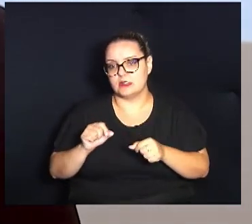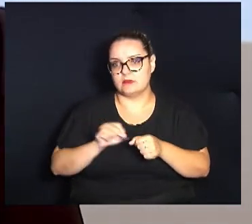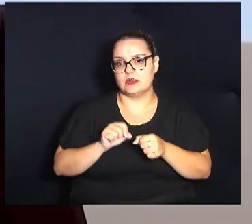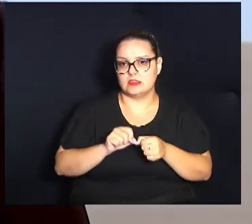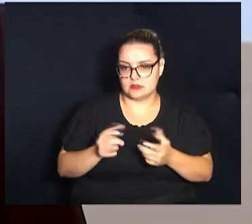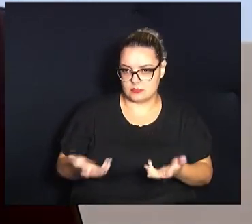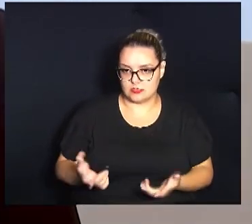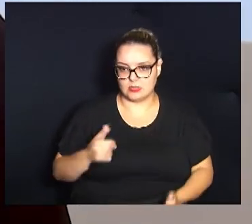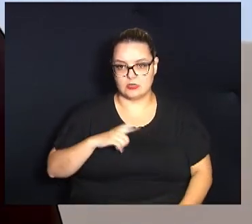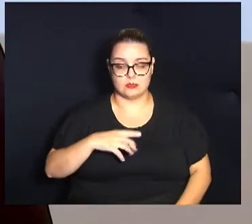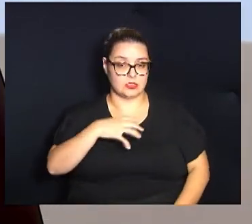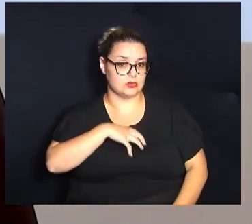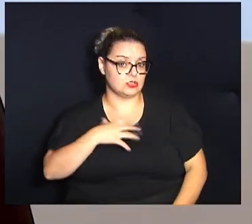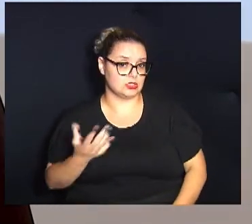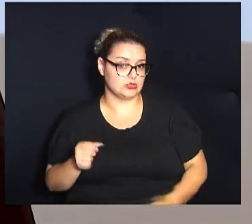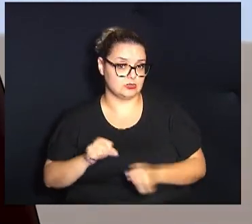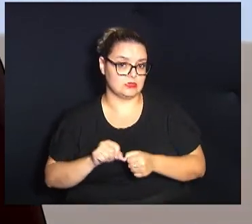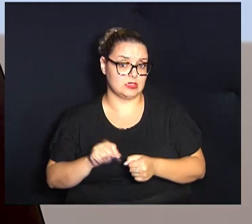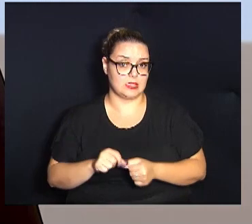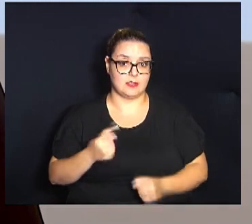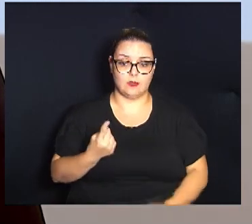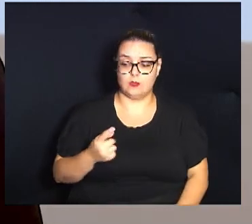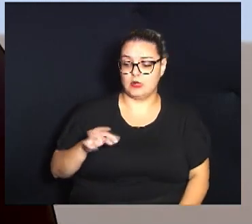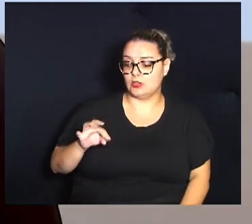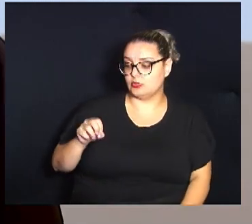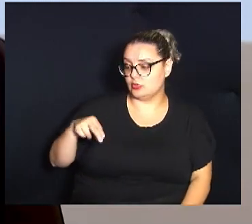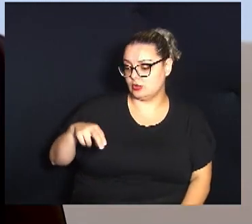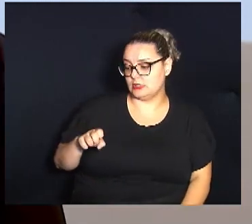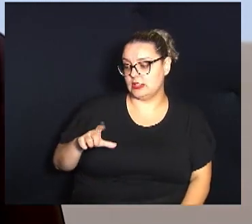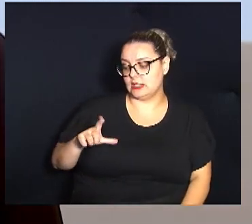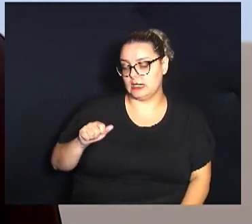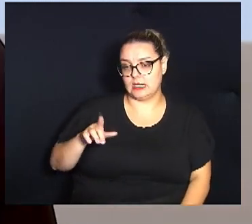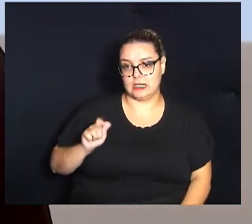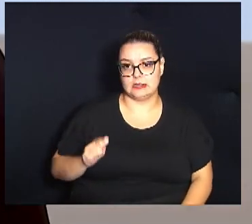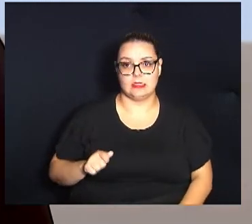tenho condições de fazer 1 tonelada por mês, eu vou fazer